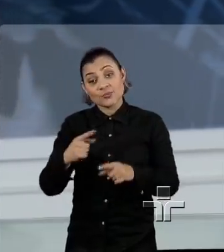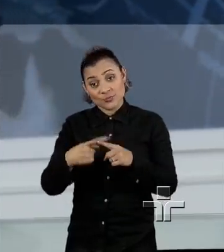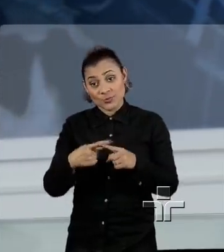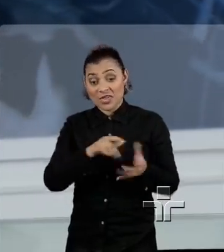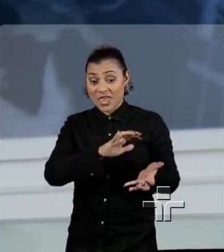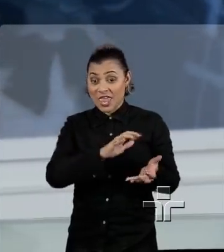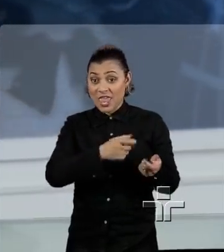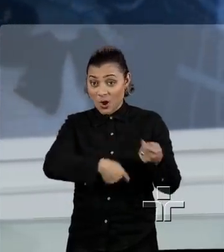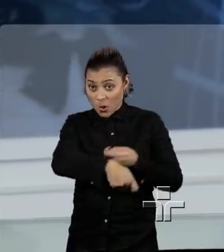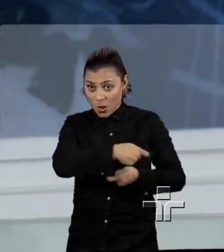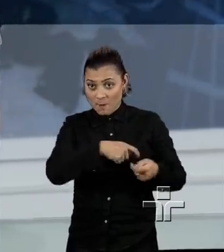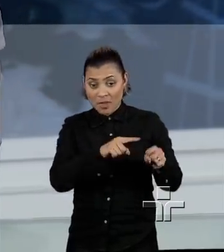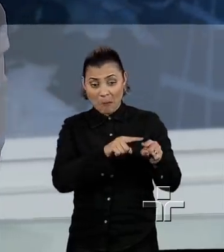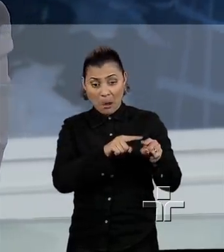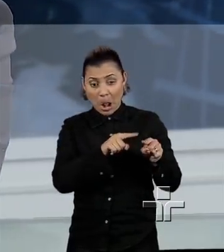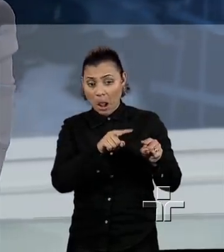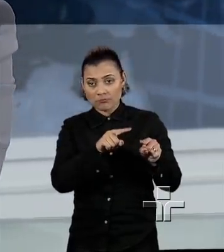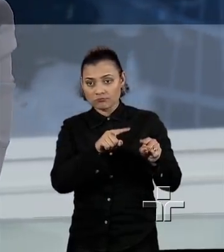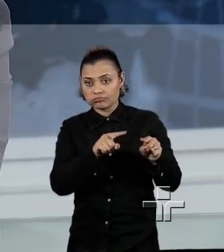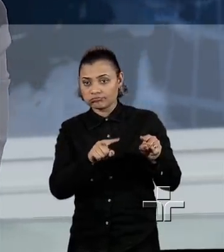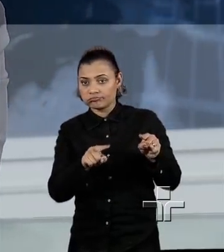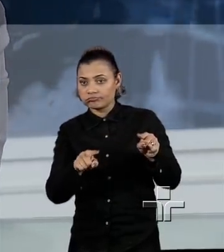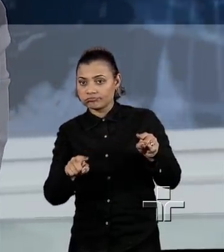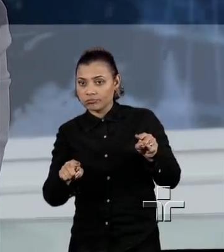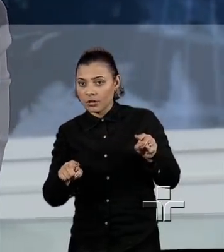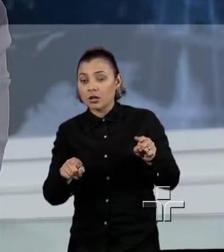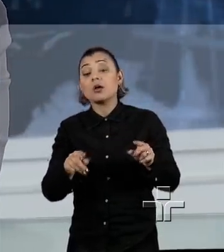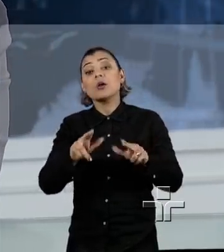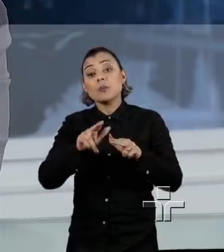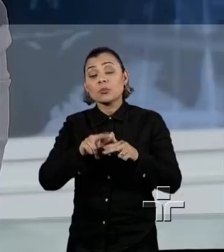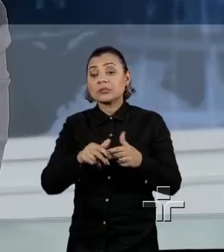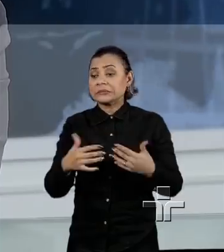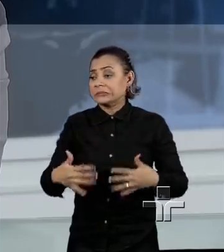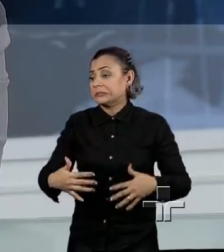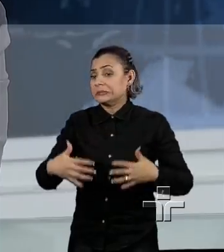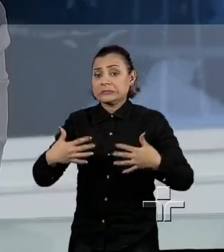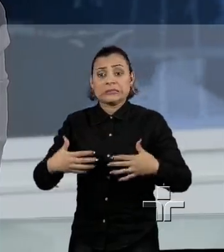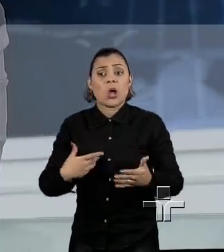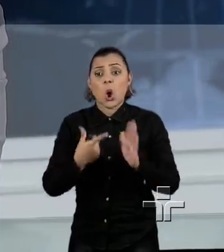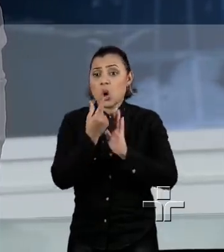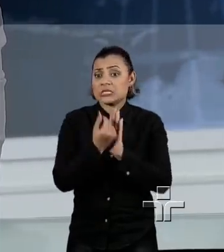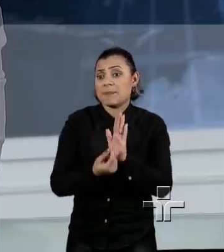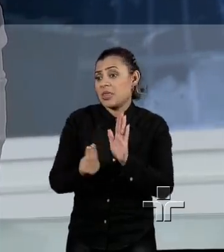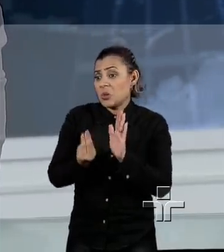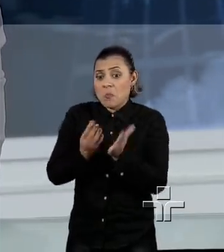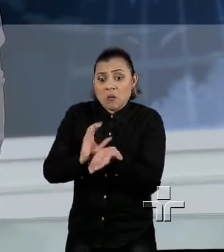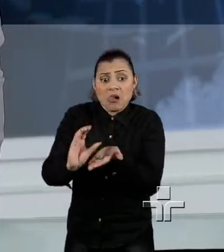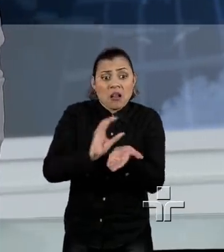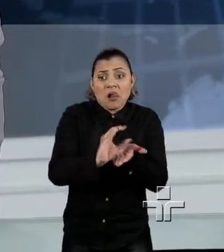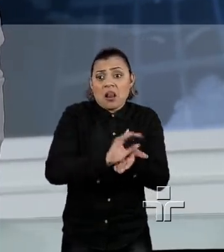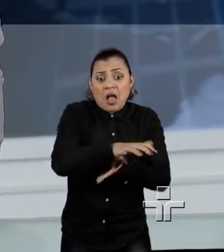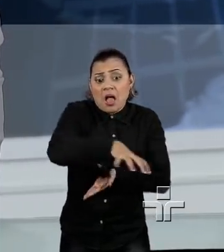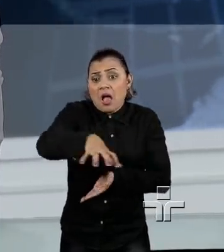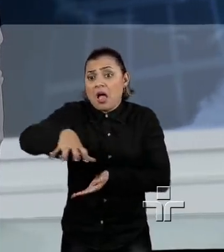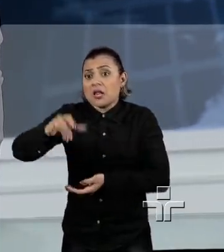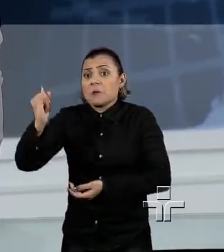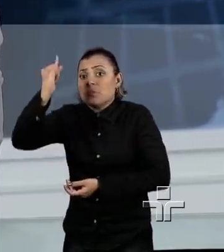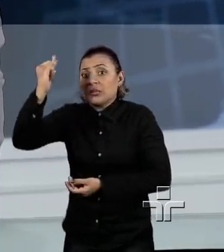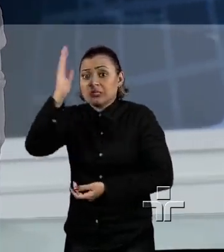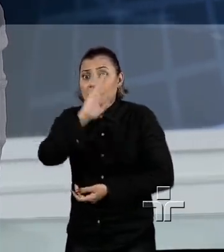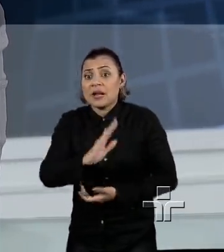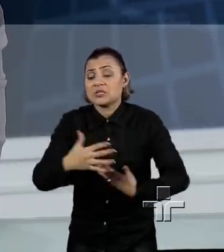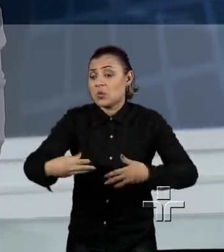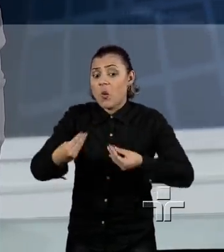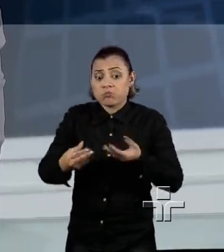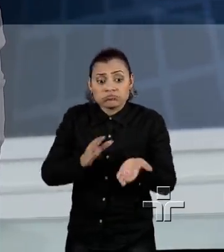como devia, e você tinha o risco de não executar orçamentos em áreas importantes do país, chaves do